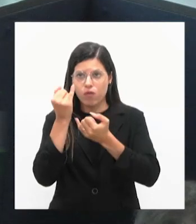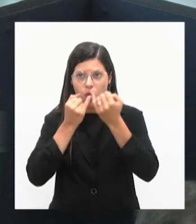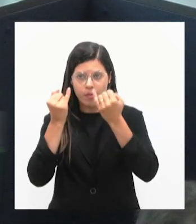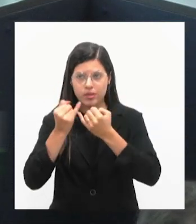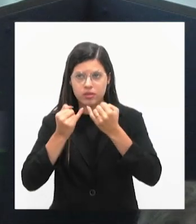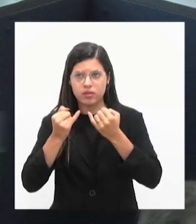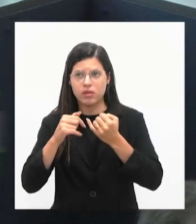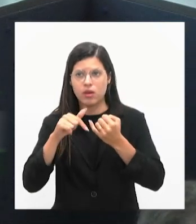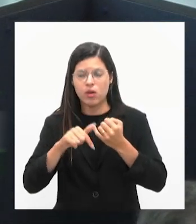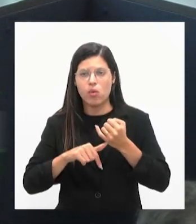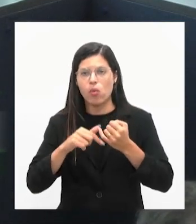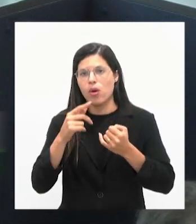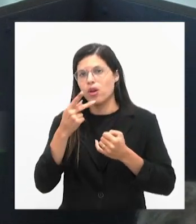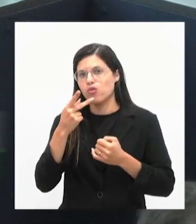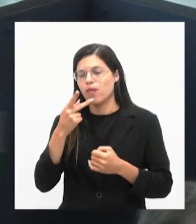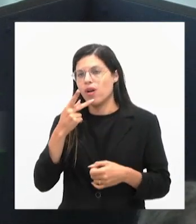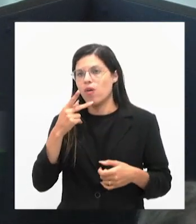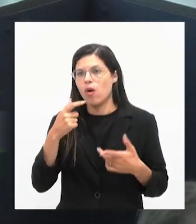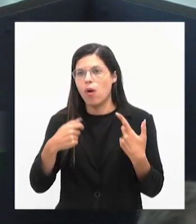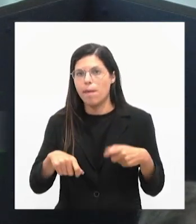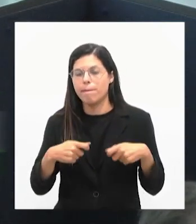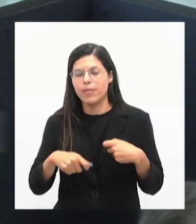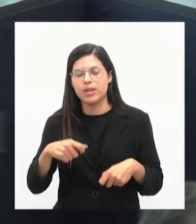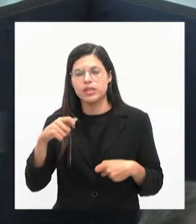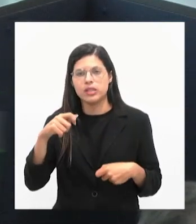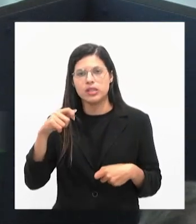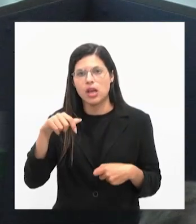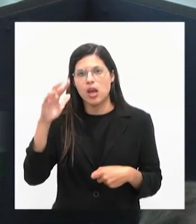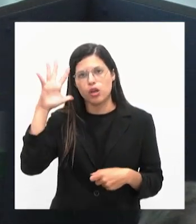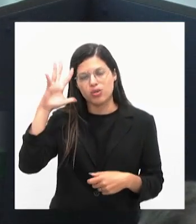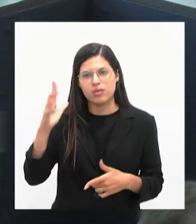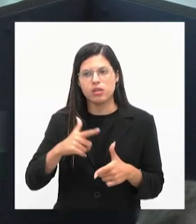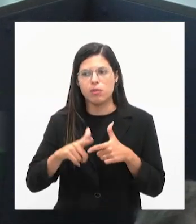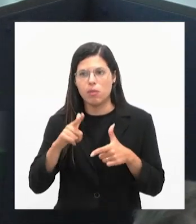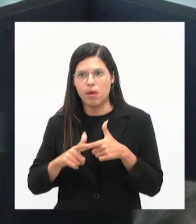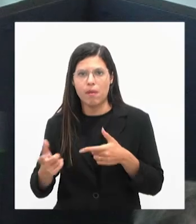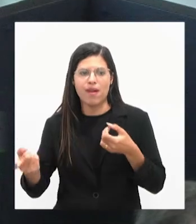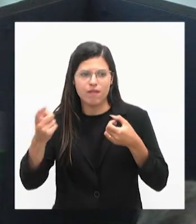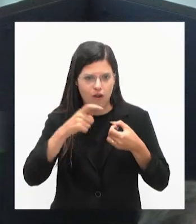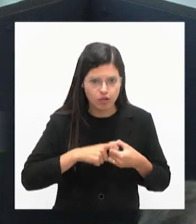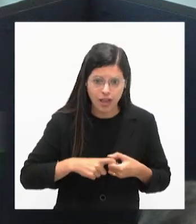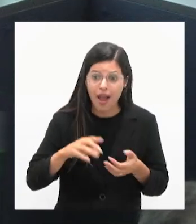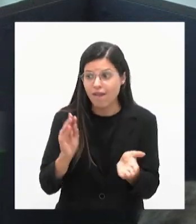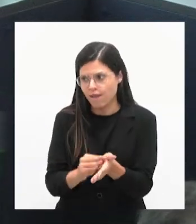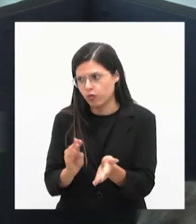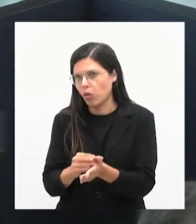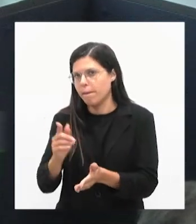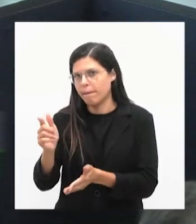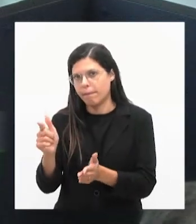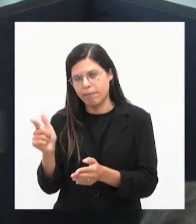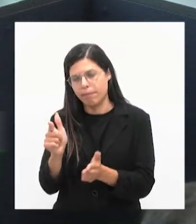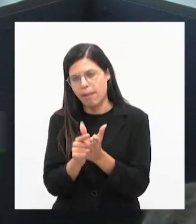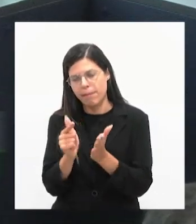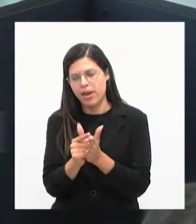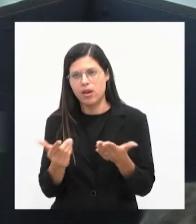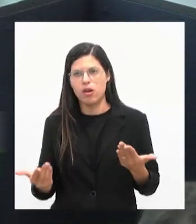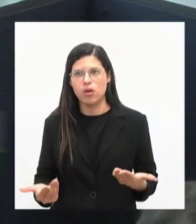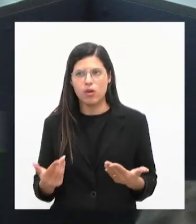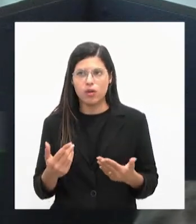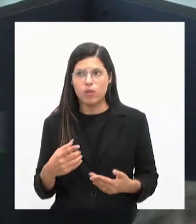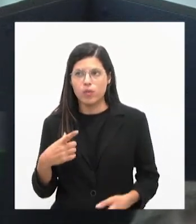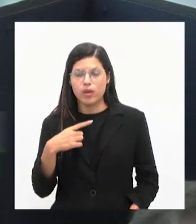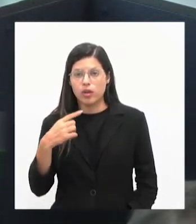assana. Aí chega no dia, só pode tirar sua vírgula até meio-dia. Aí depois volta lá, faltou esse papel. Já e mais aí tem mais dois absurdos